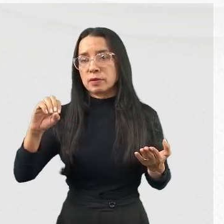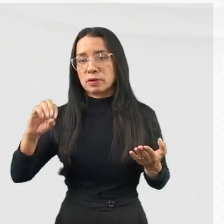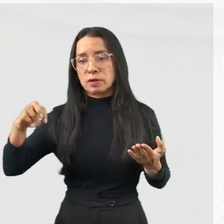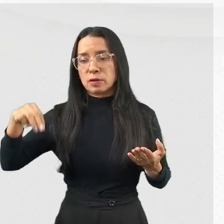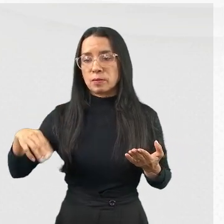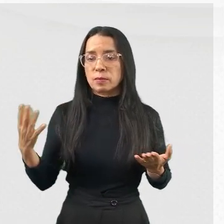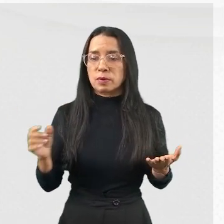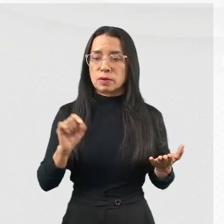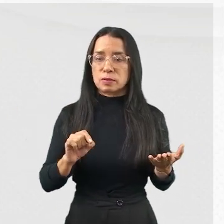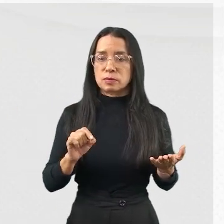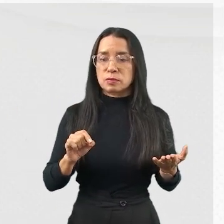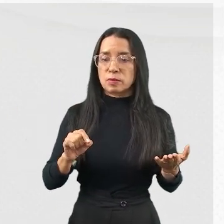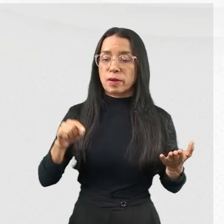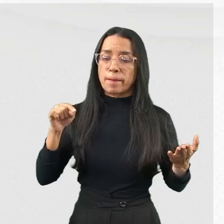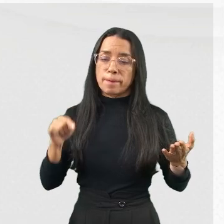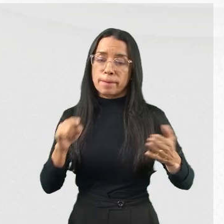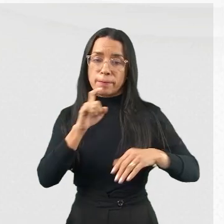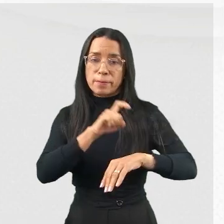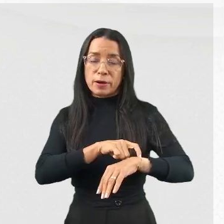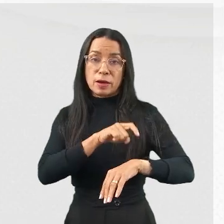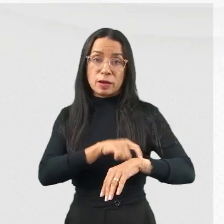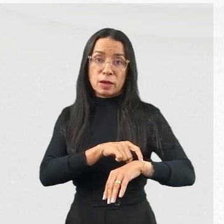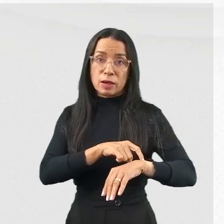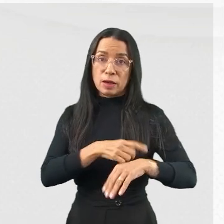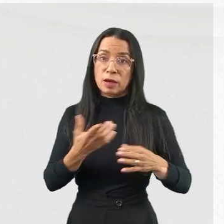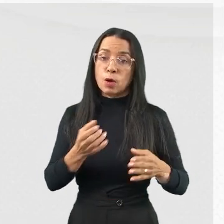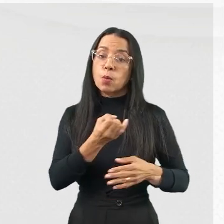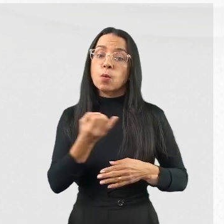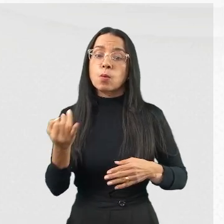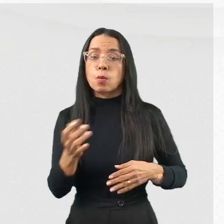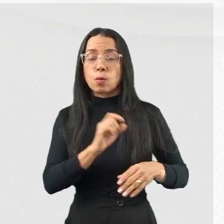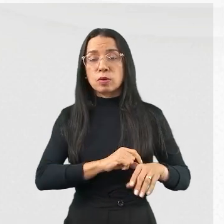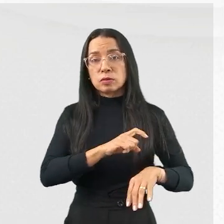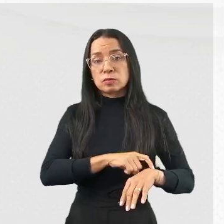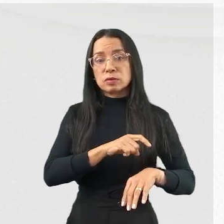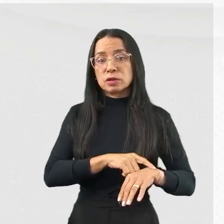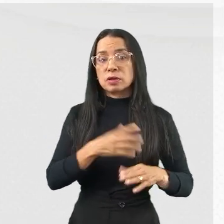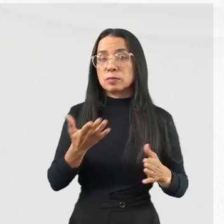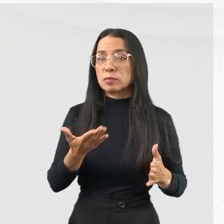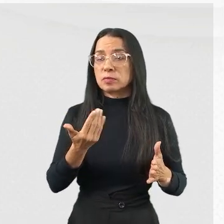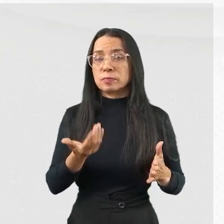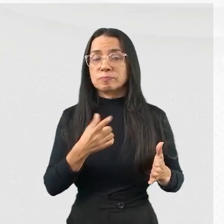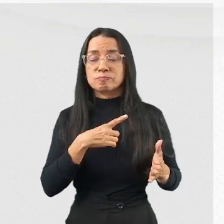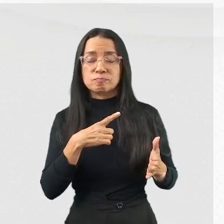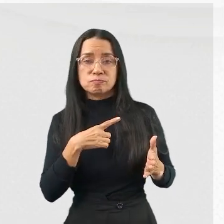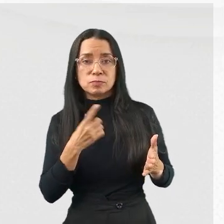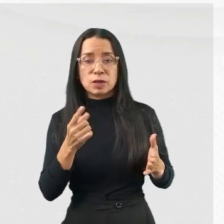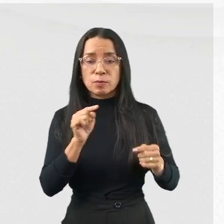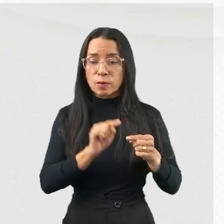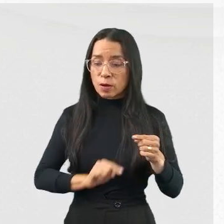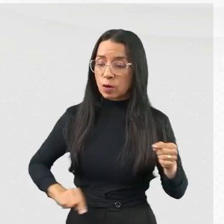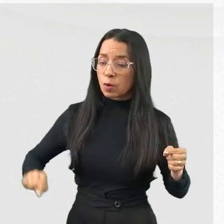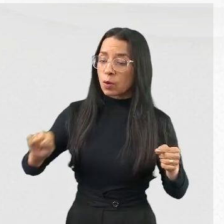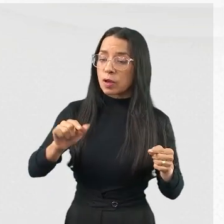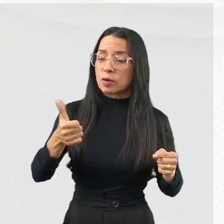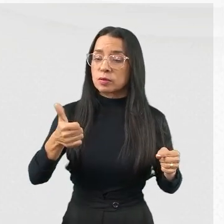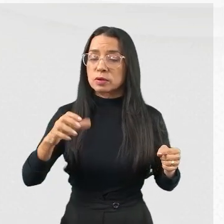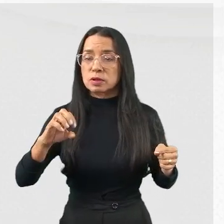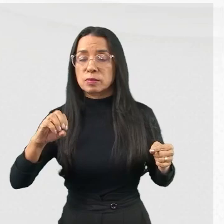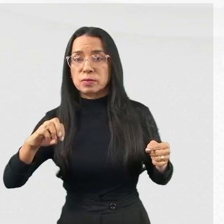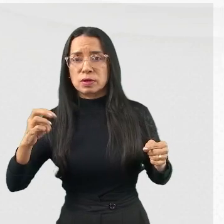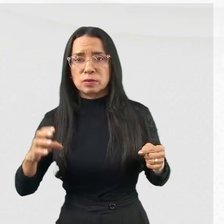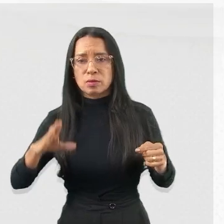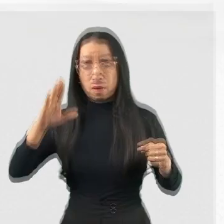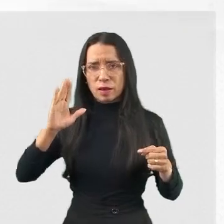tá? Então, você vai marcar no cronômetro quanto tempo você vai gastar para percorrer esses 100 metros. Aí, for lá, 1, 2, 3,